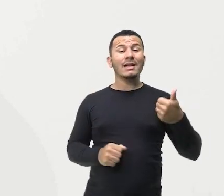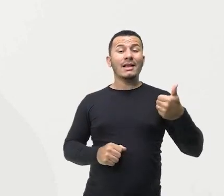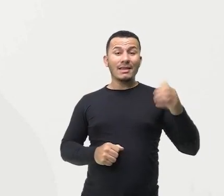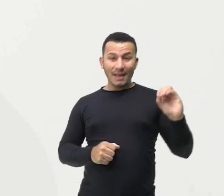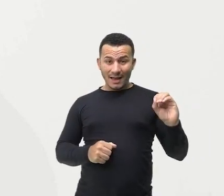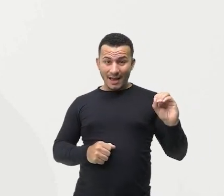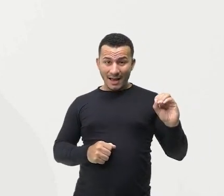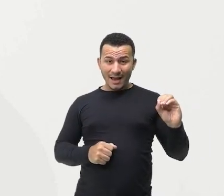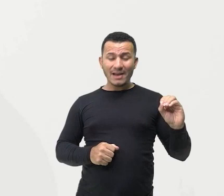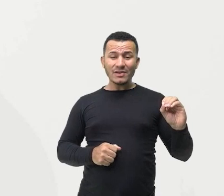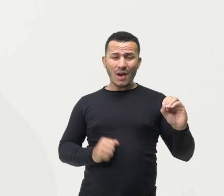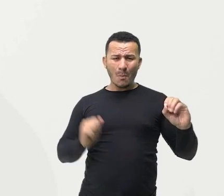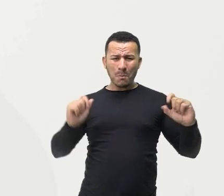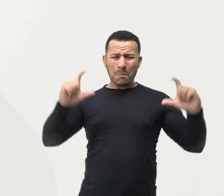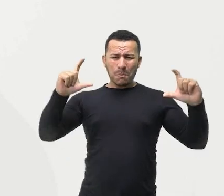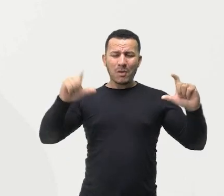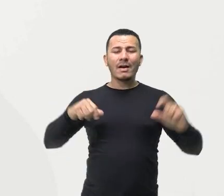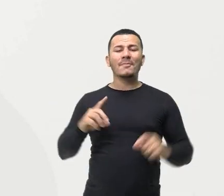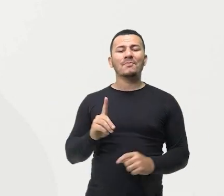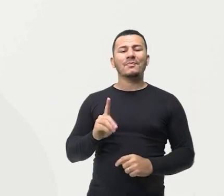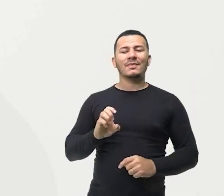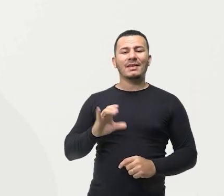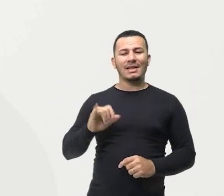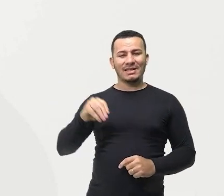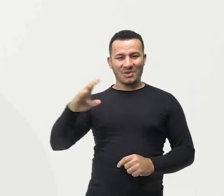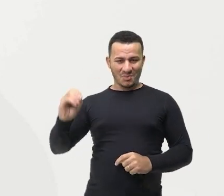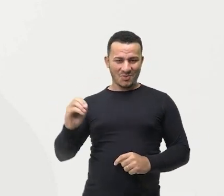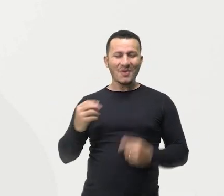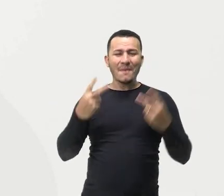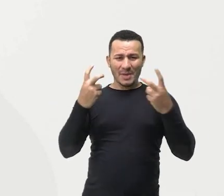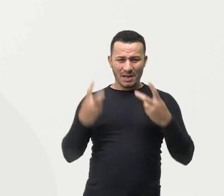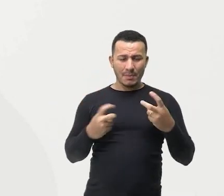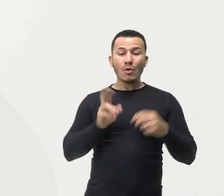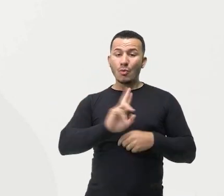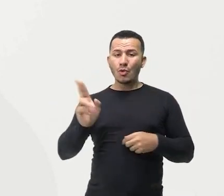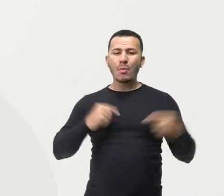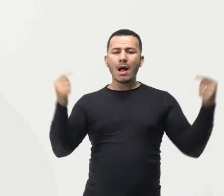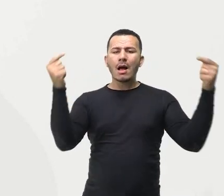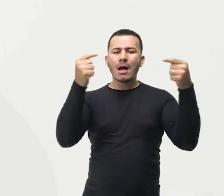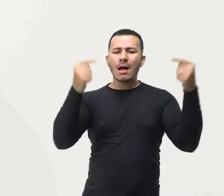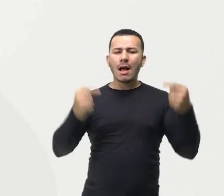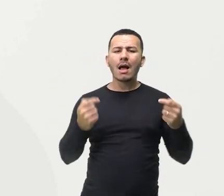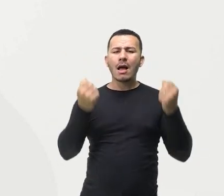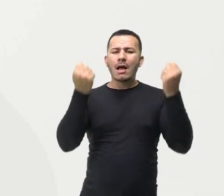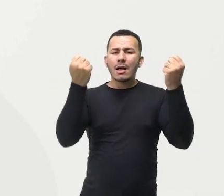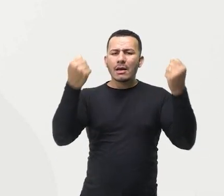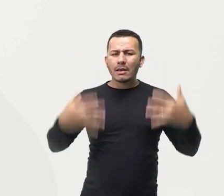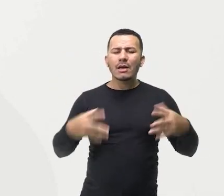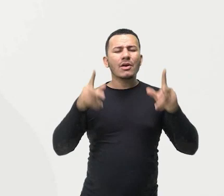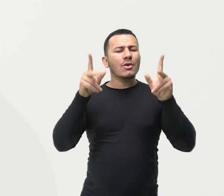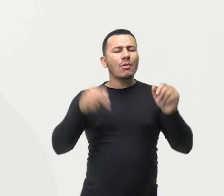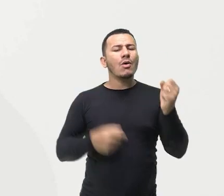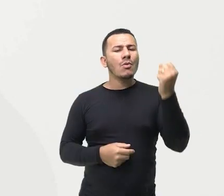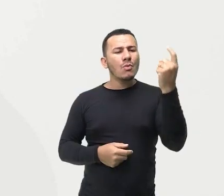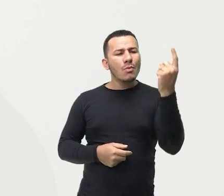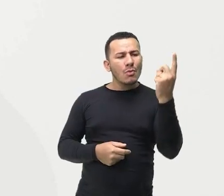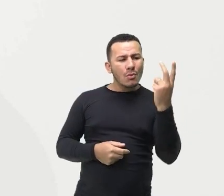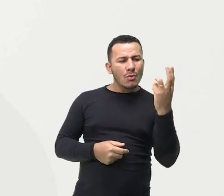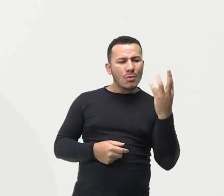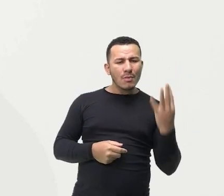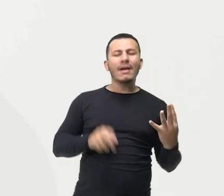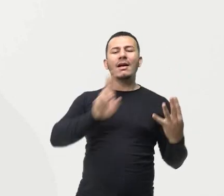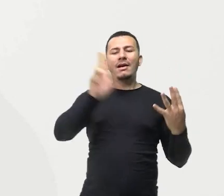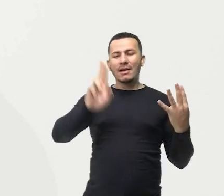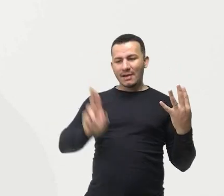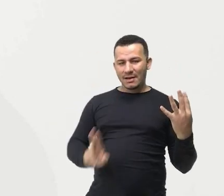10 versos, eu tenho décima. Observe que sempre o nome está relacionado ao numeral que indica a quantidade de versos